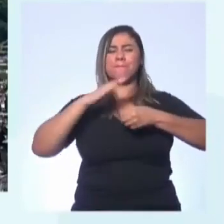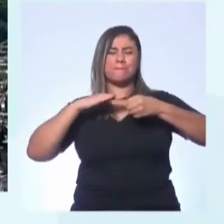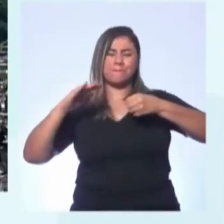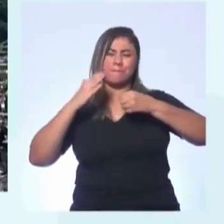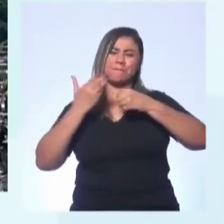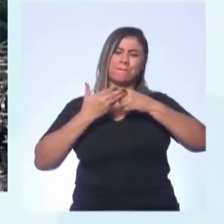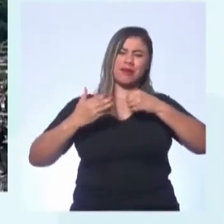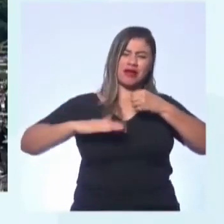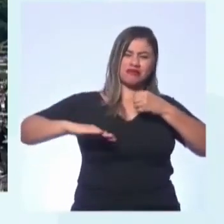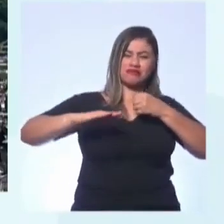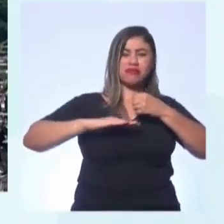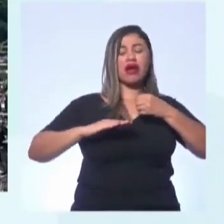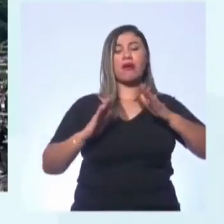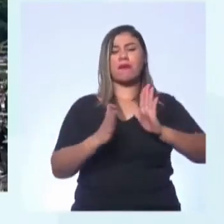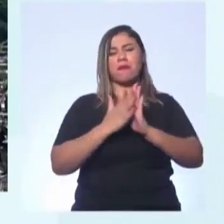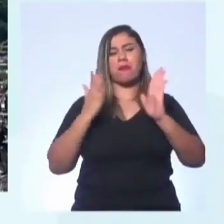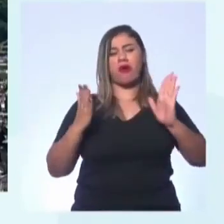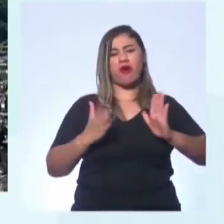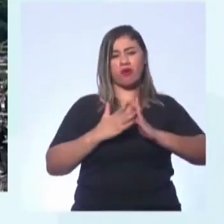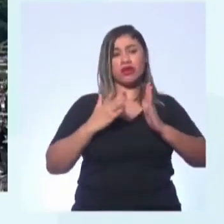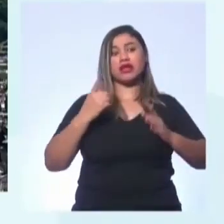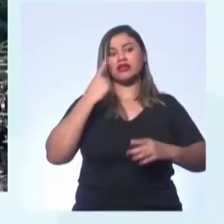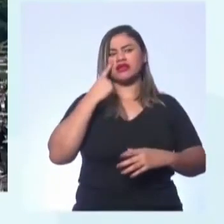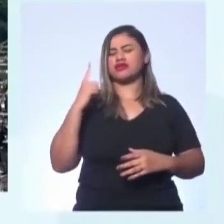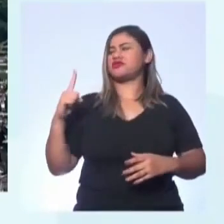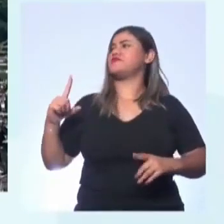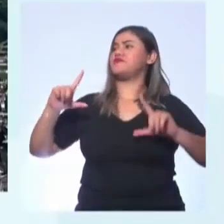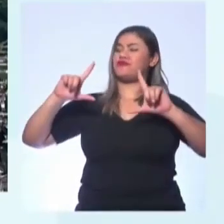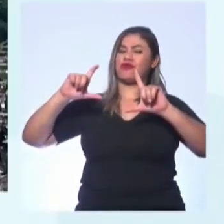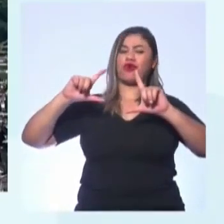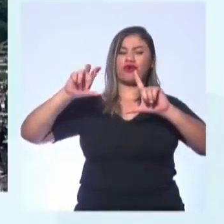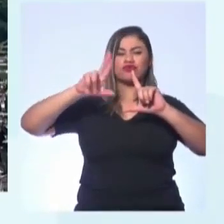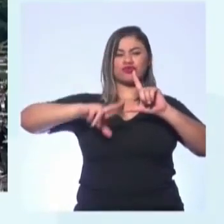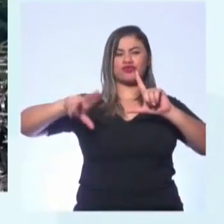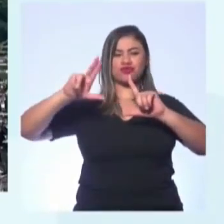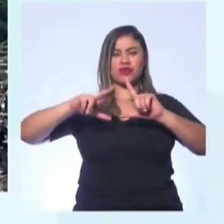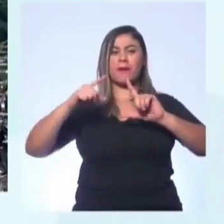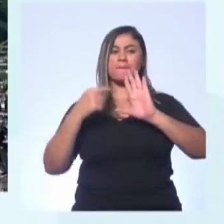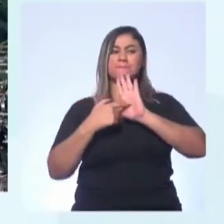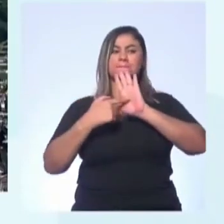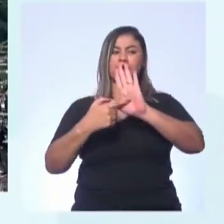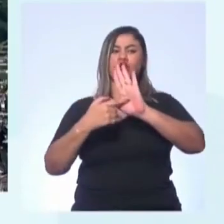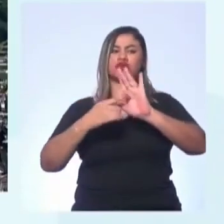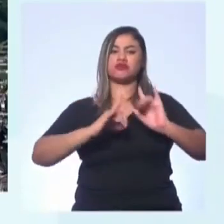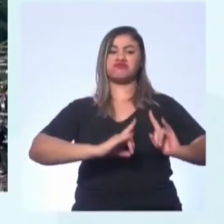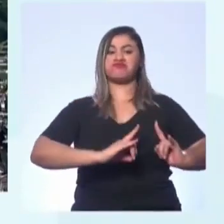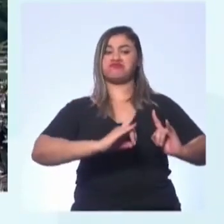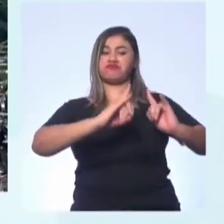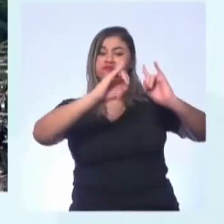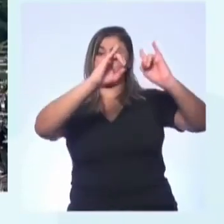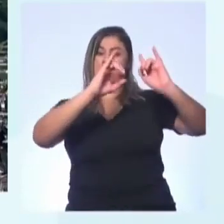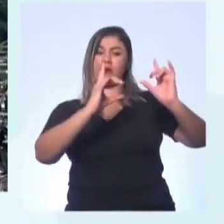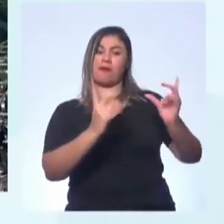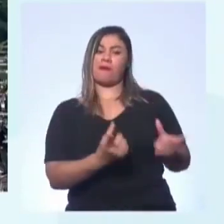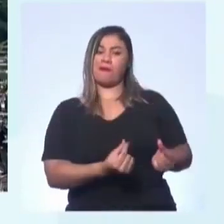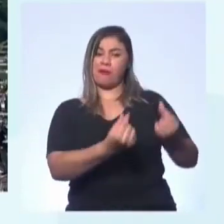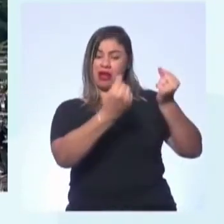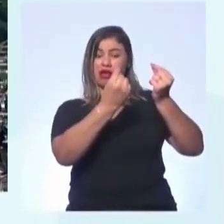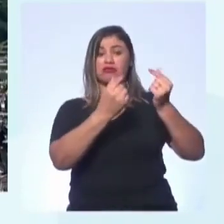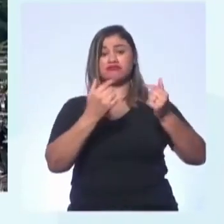usa muito essa imagem aí que contrasta claramente a relação aí dentro de uma cidade, dessa